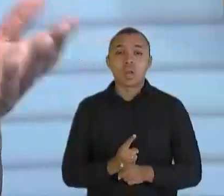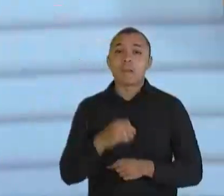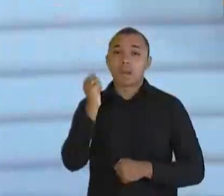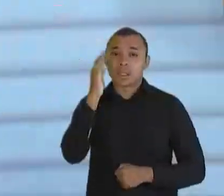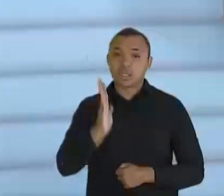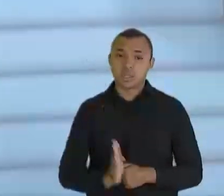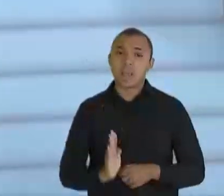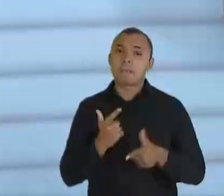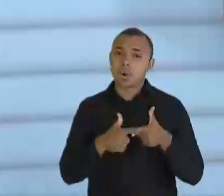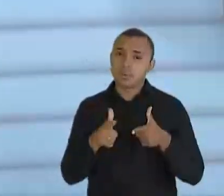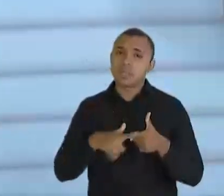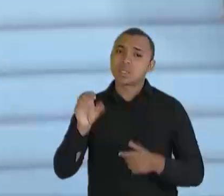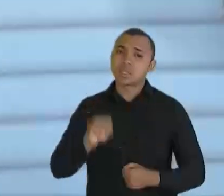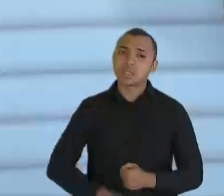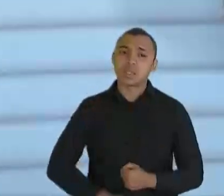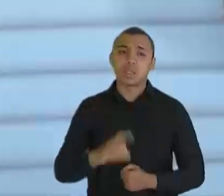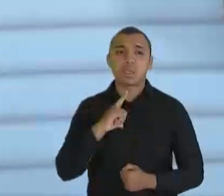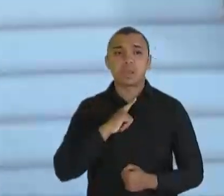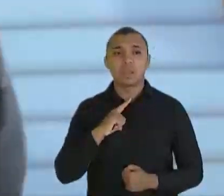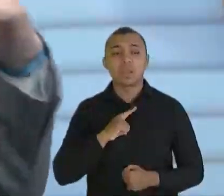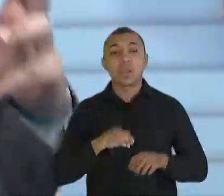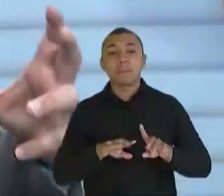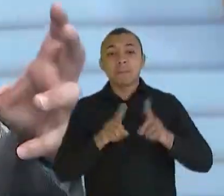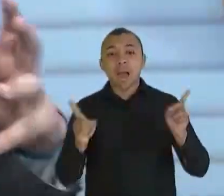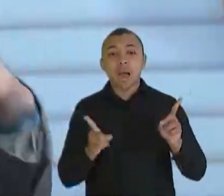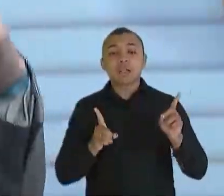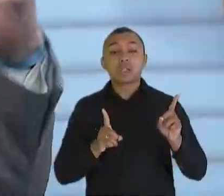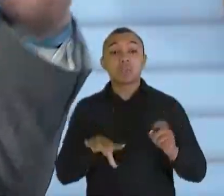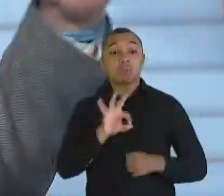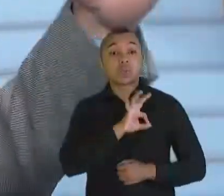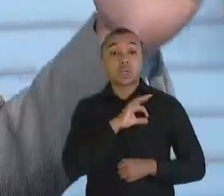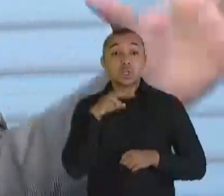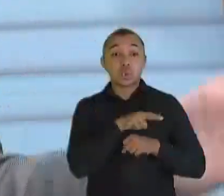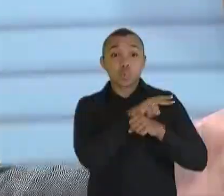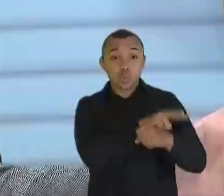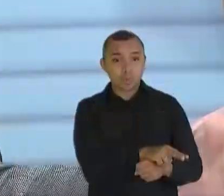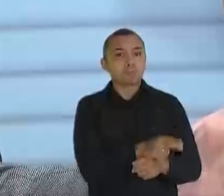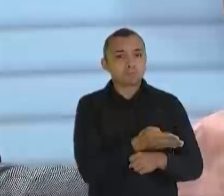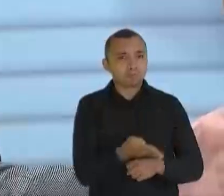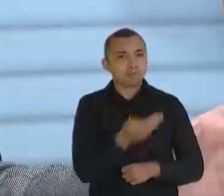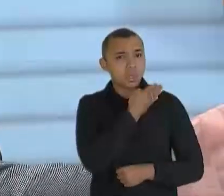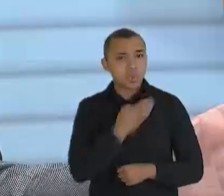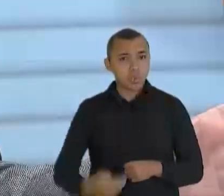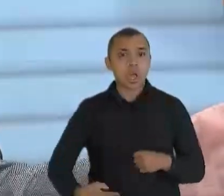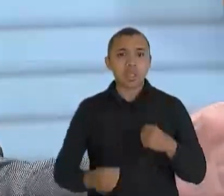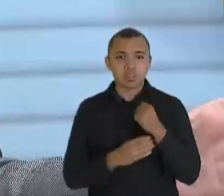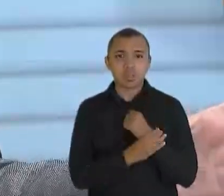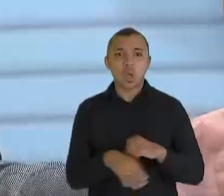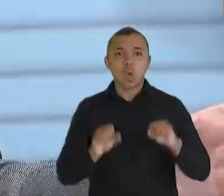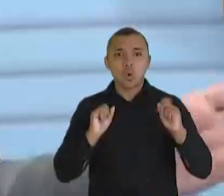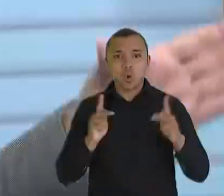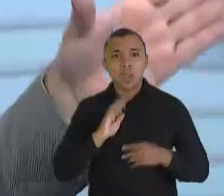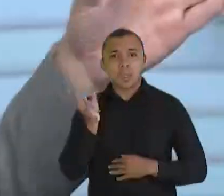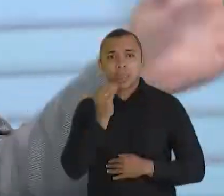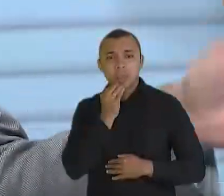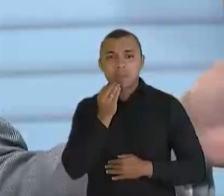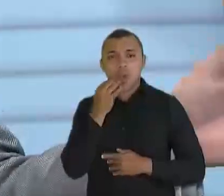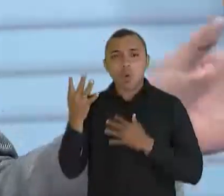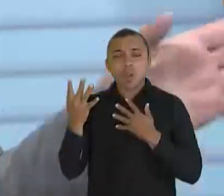para nós. E o policiamento está dentro da segurança pública, e a segurança pública ela tem que necessariamente dialogar com outras